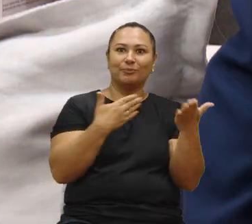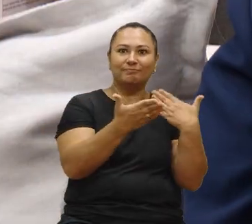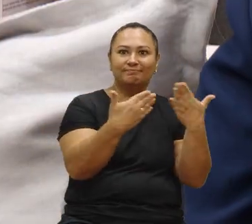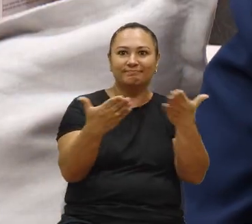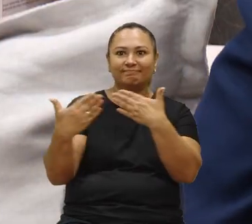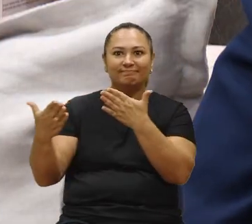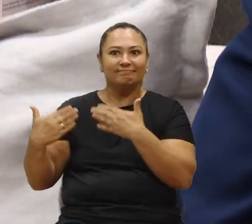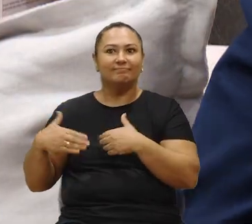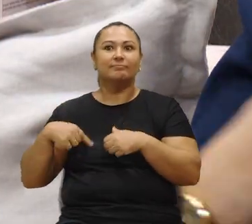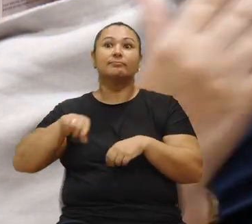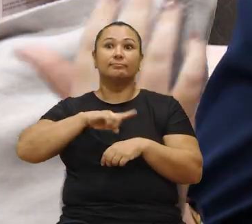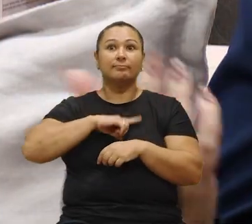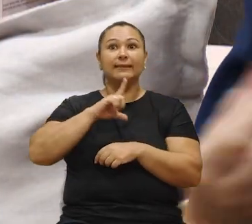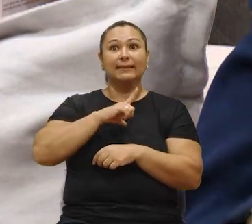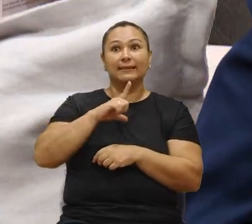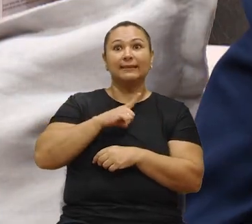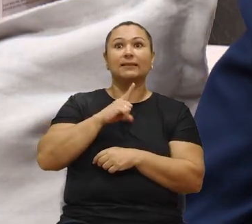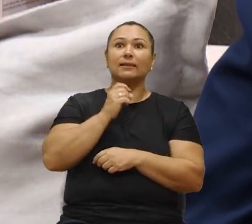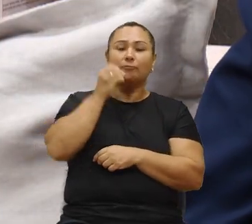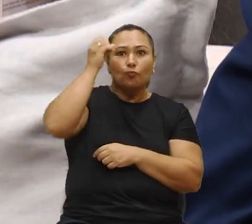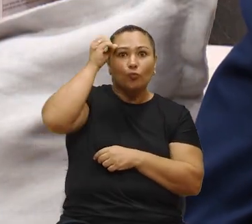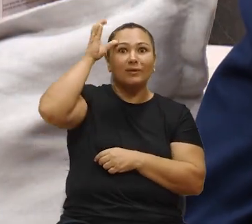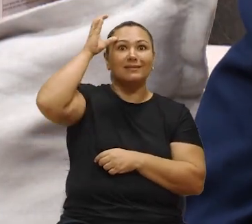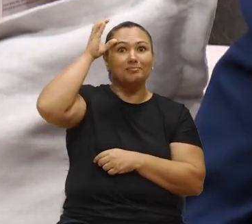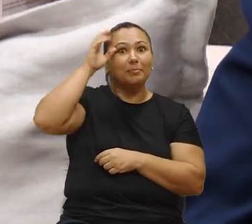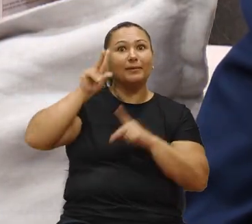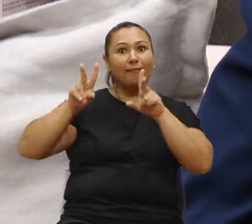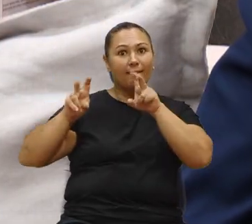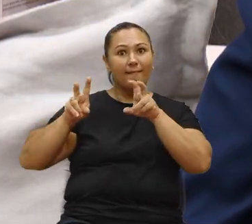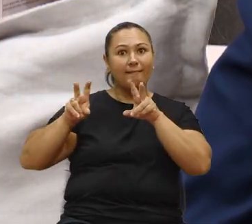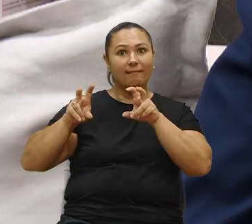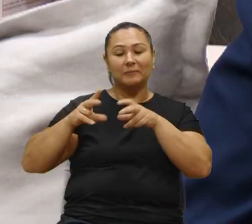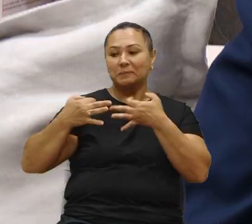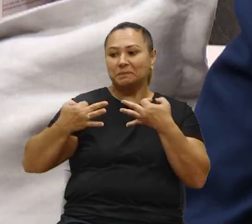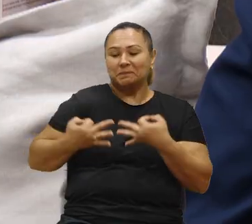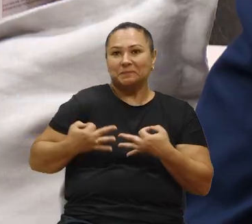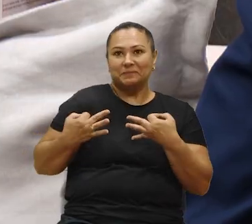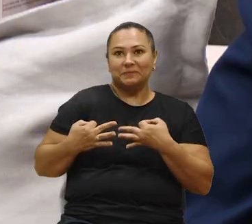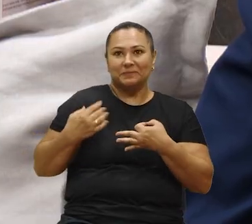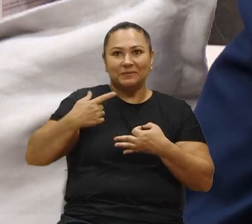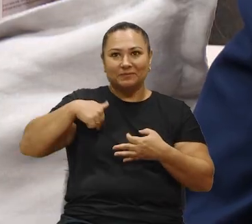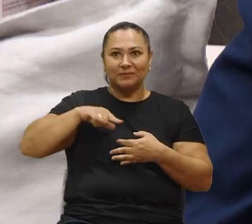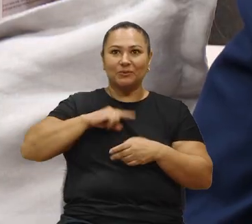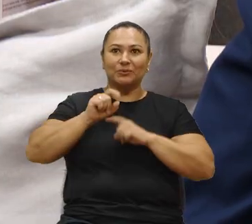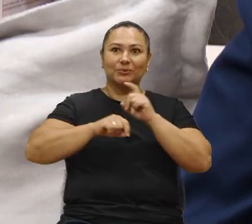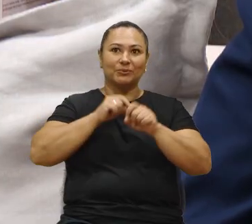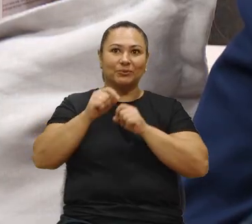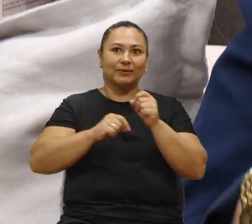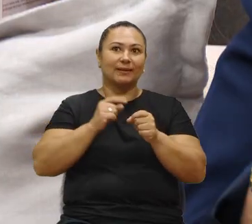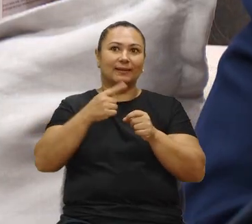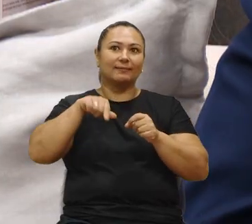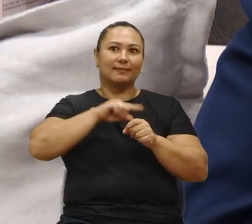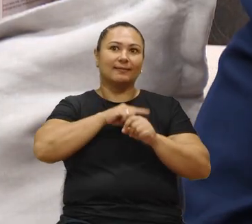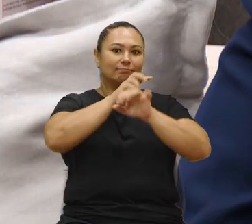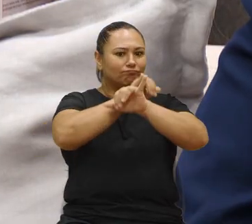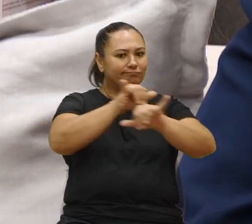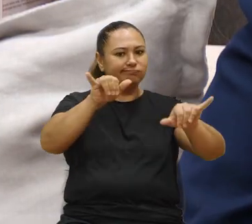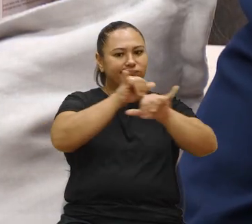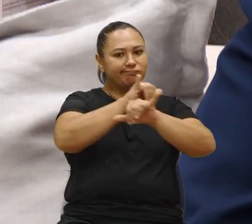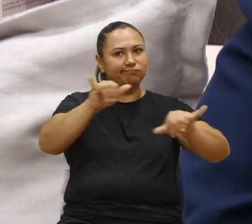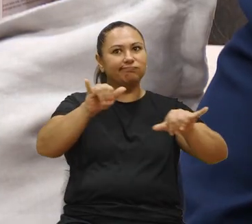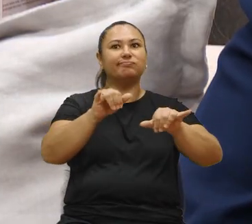time aqui, que tem um conhecimento sobre o assunto e com certeza a gente vai levar aí